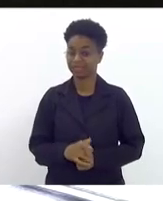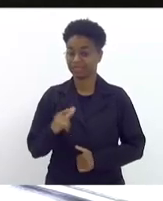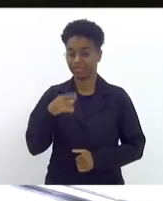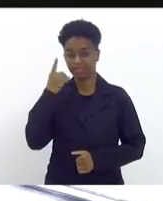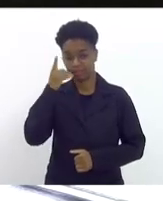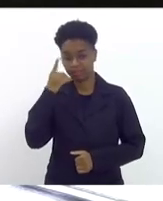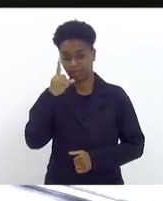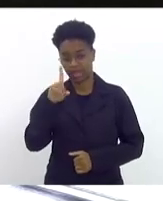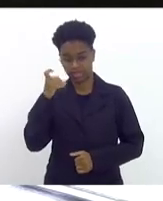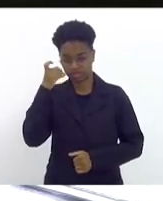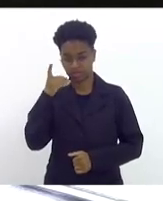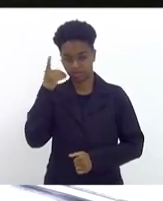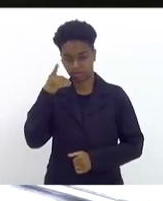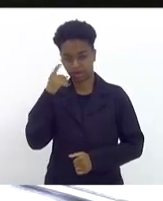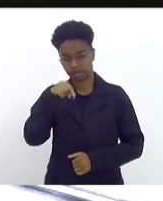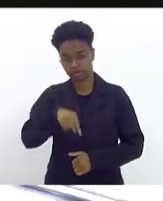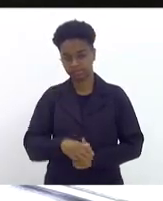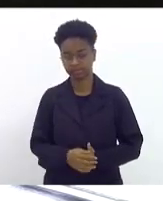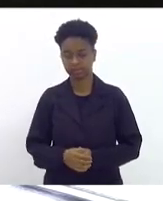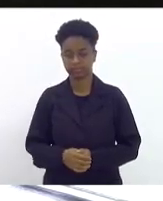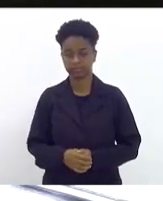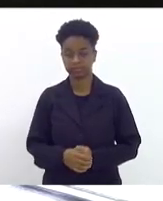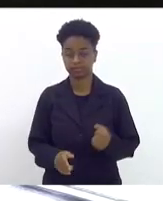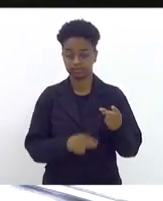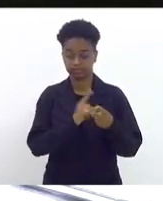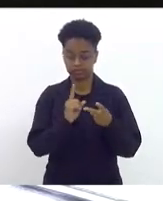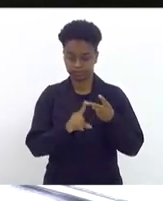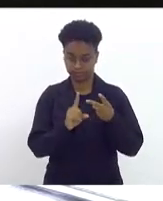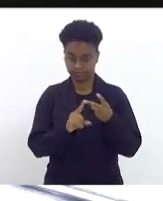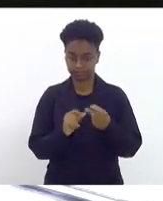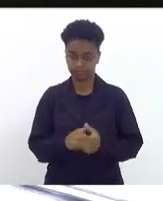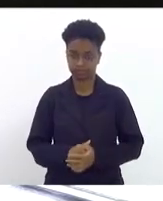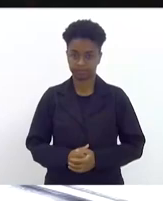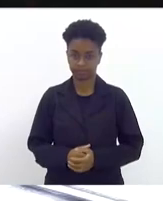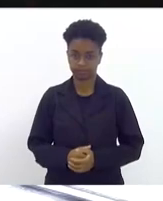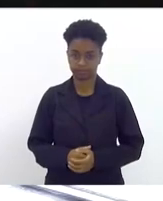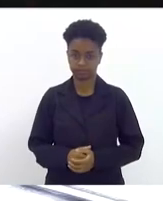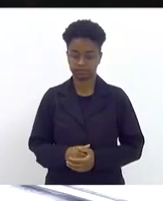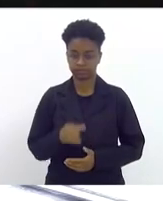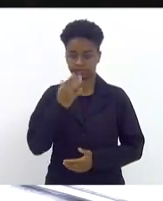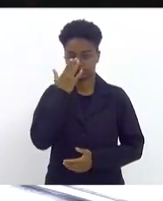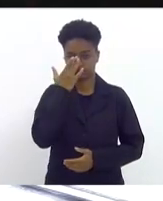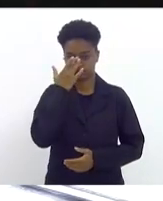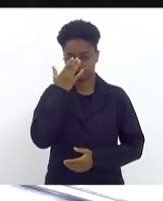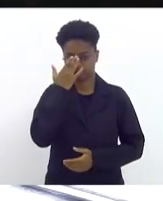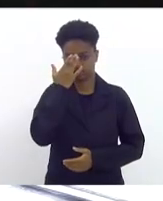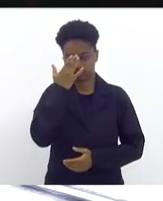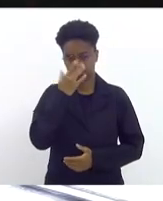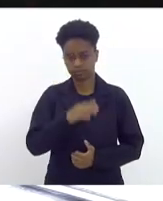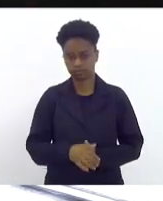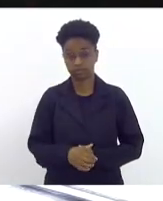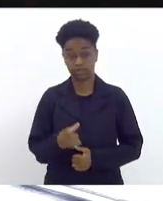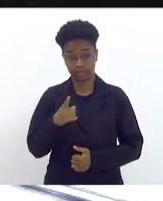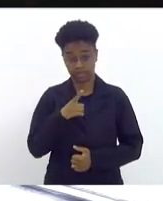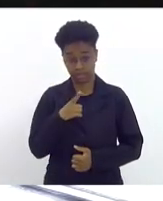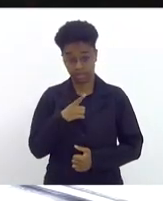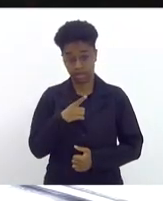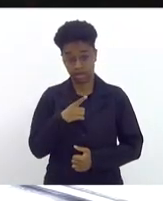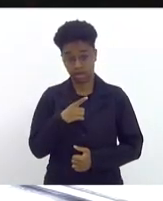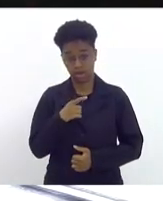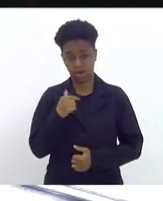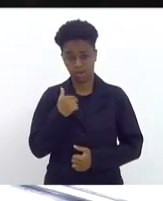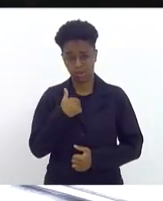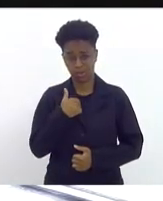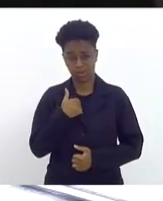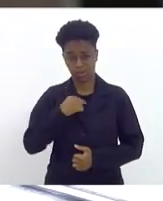deputado aqui com a gente segundo presidente existe e eu fui o maior